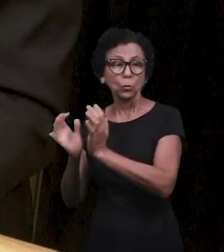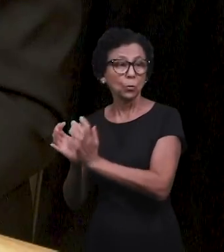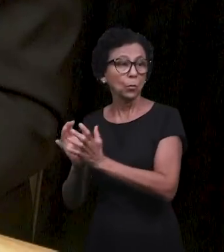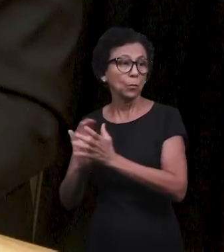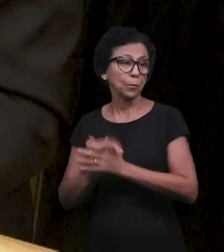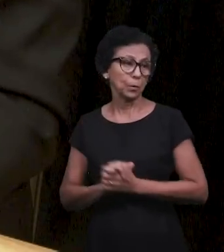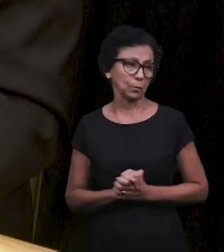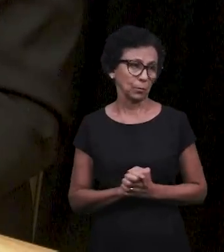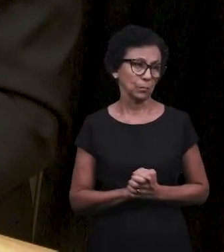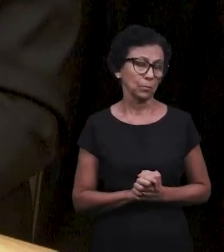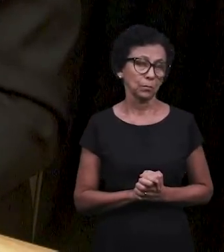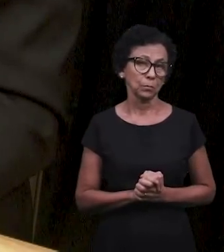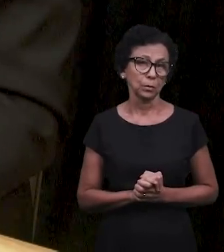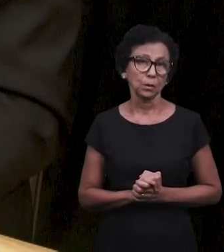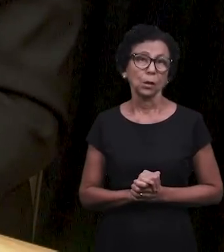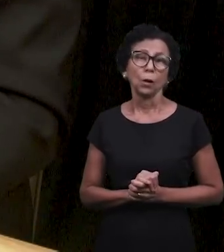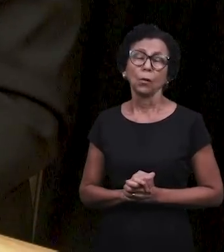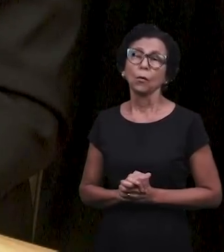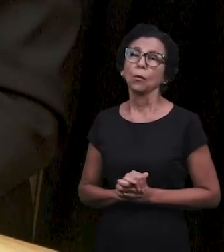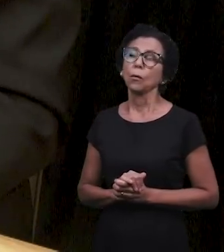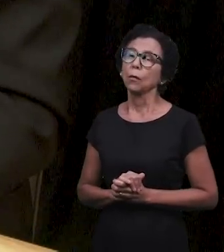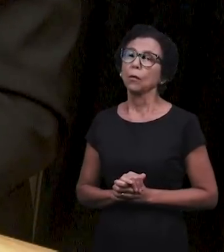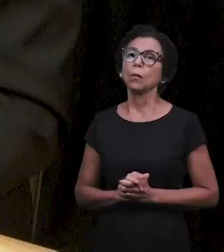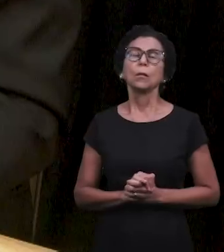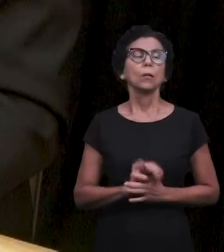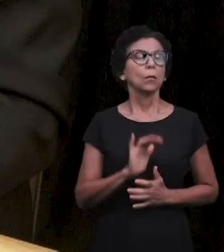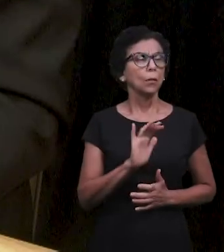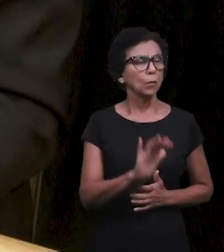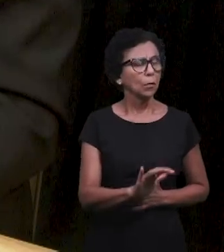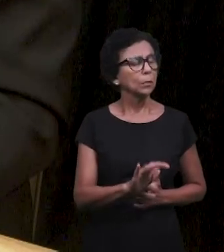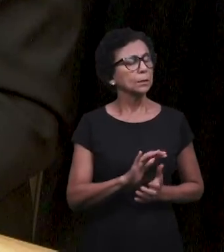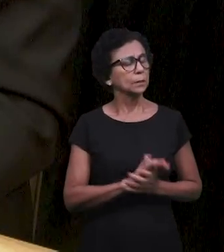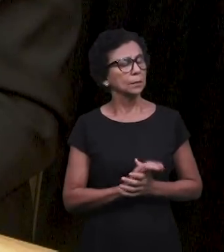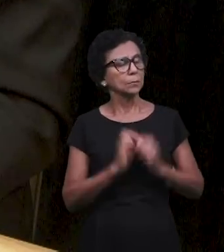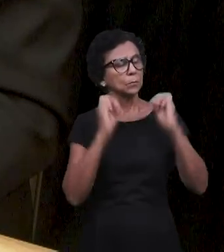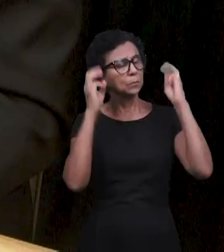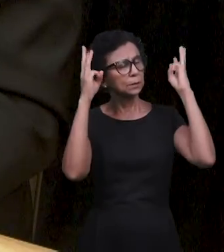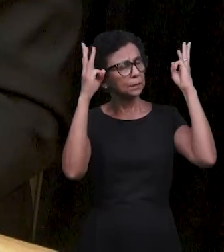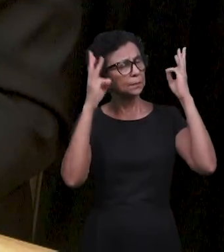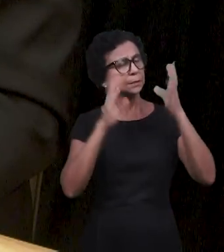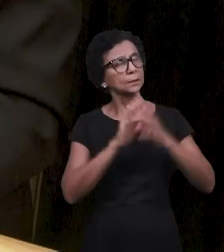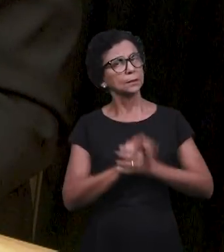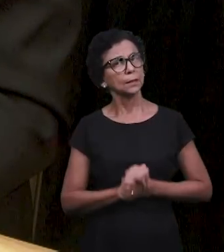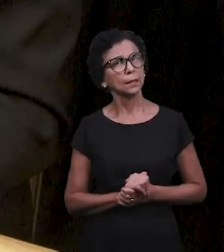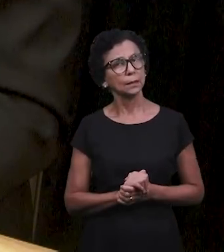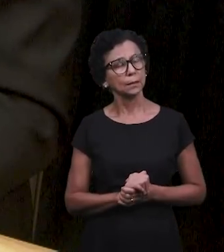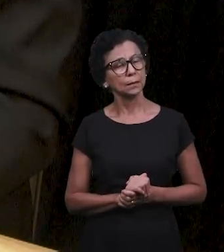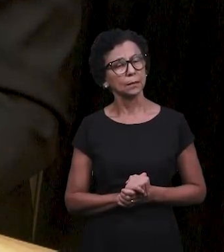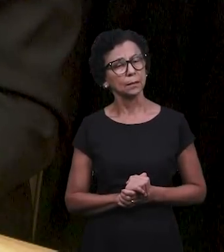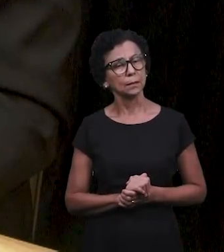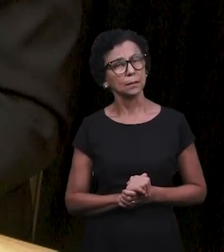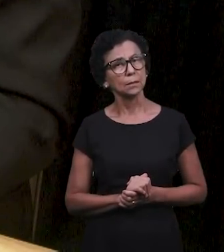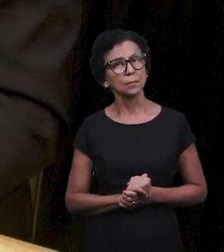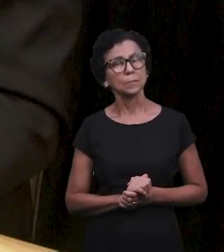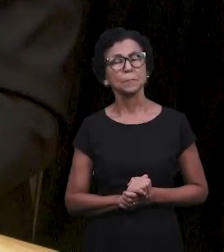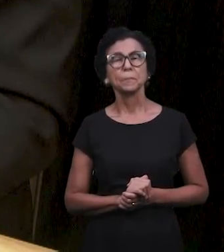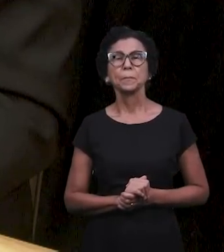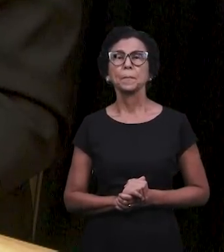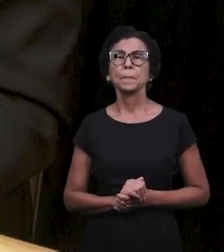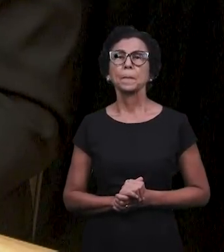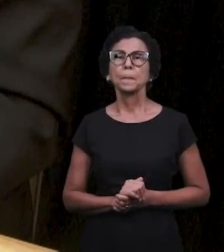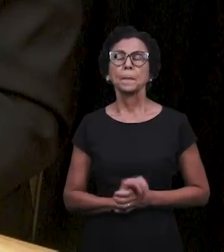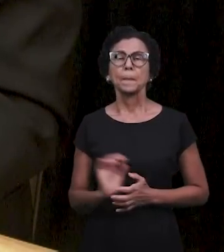insubstituível também. E ele deu um conselho sábio para Moisés. Olha, a obra não pode ser... Deus não quer de